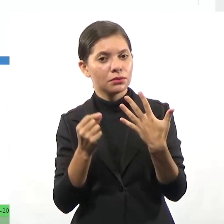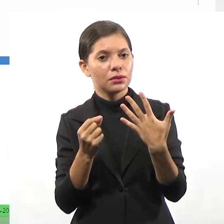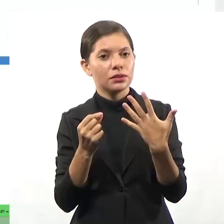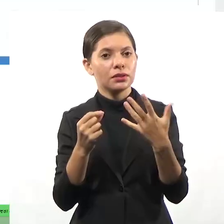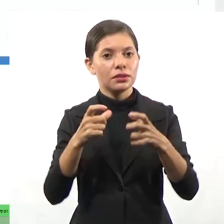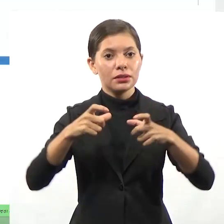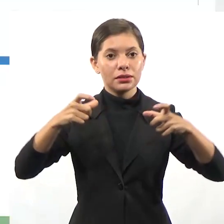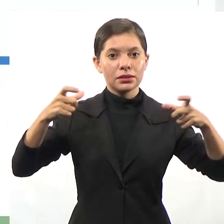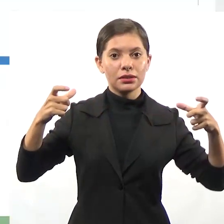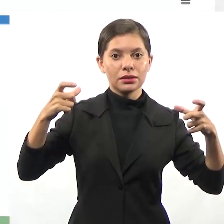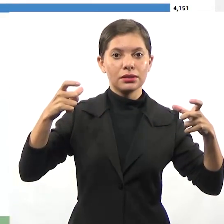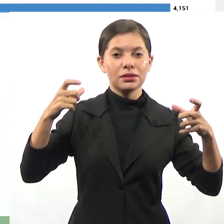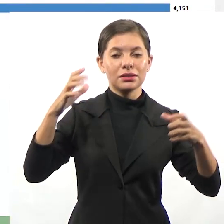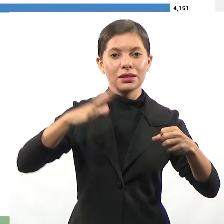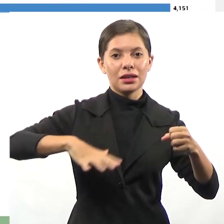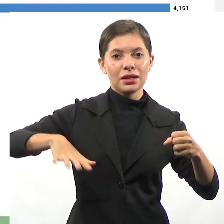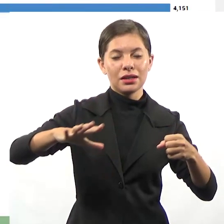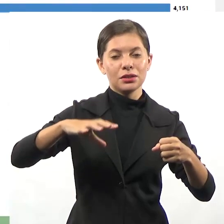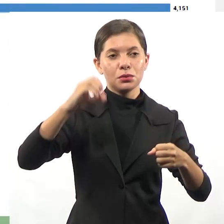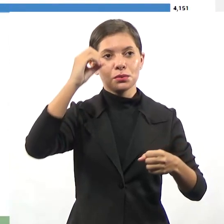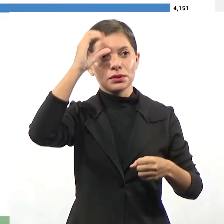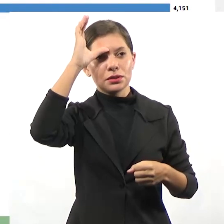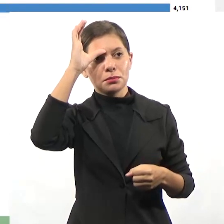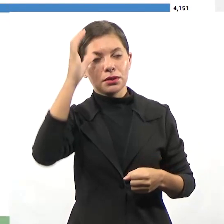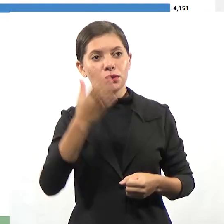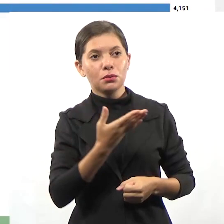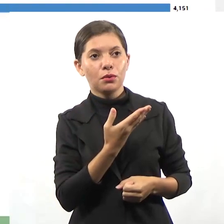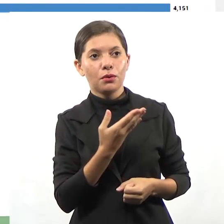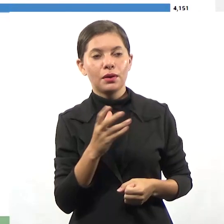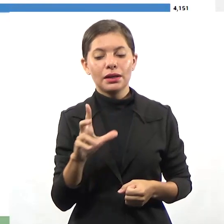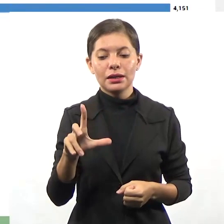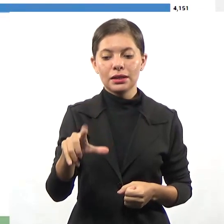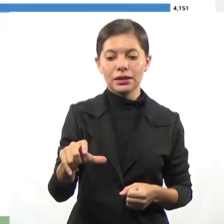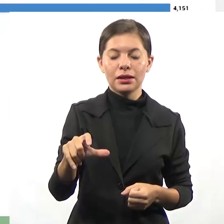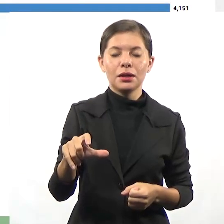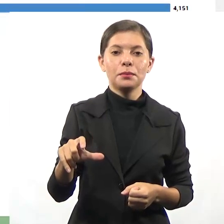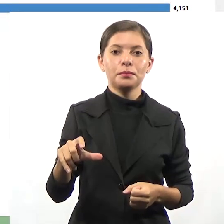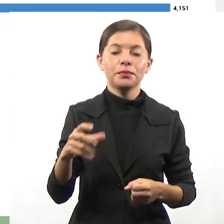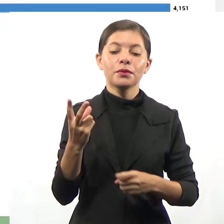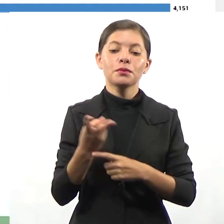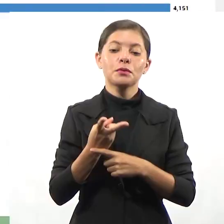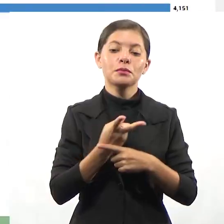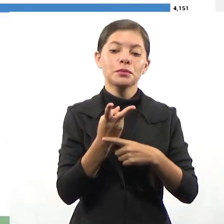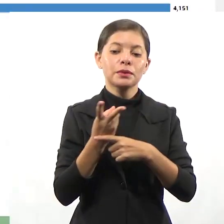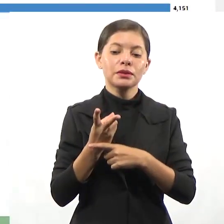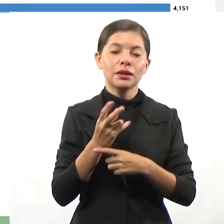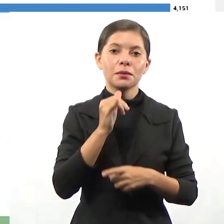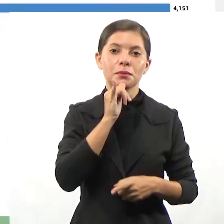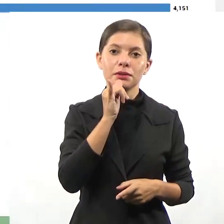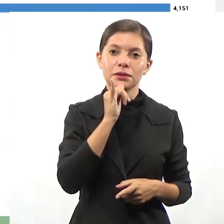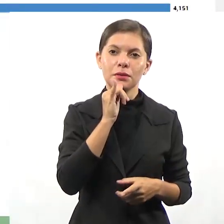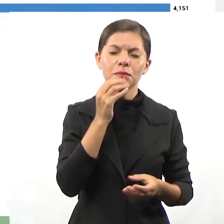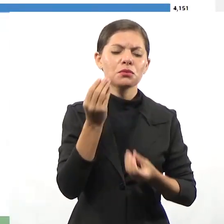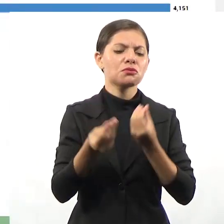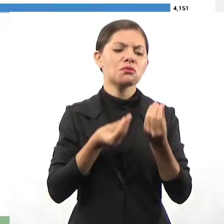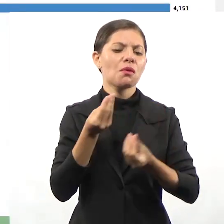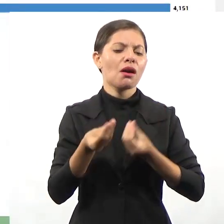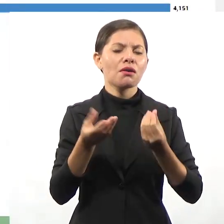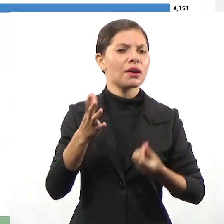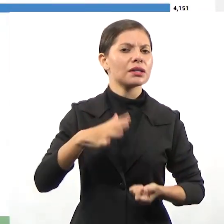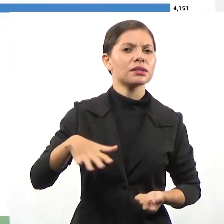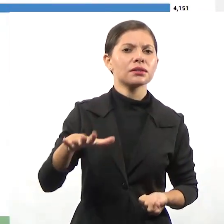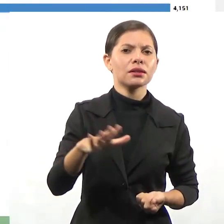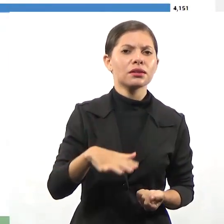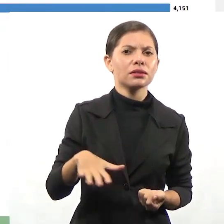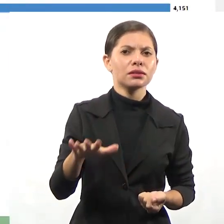vou buscar, por exemplo, quais são as grandes áreas que há publicações sobre tecnologias educacionais. E,